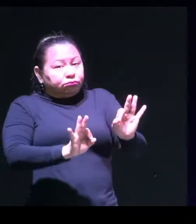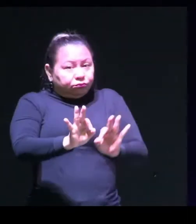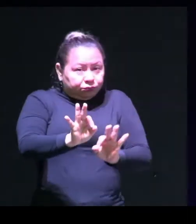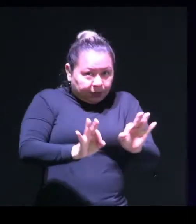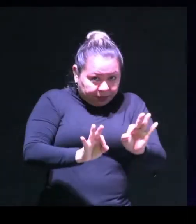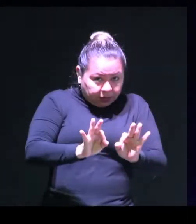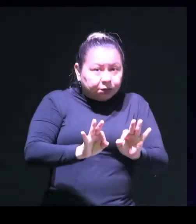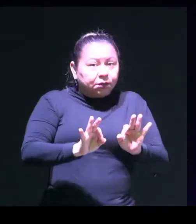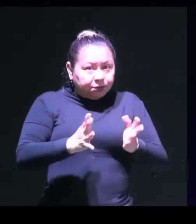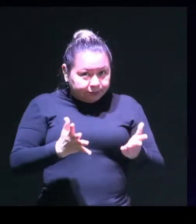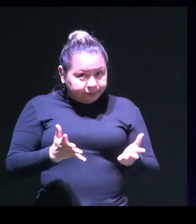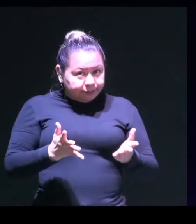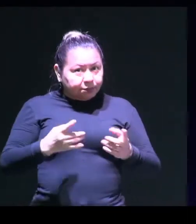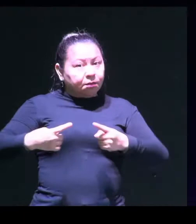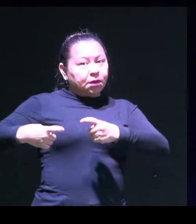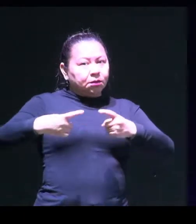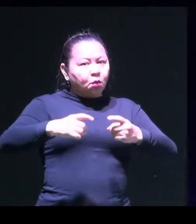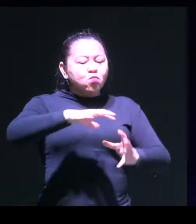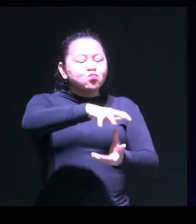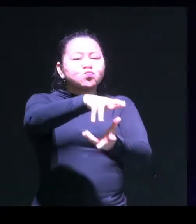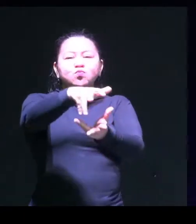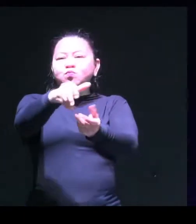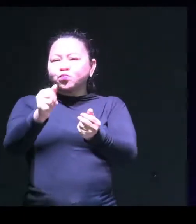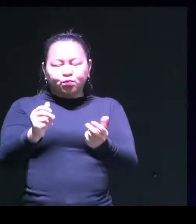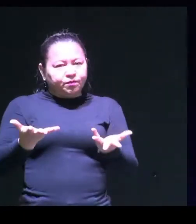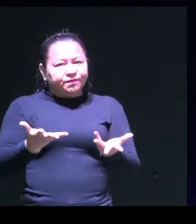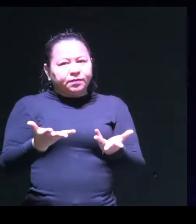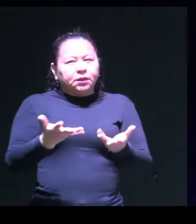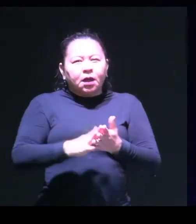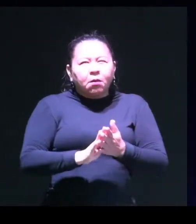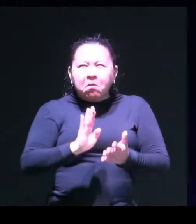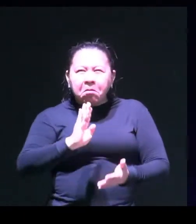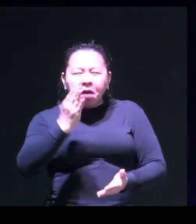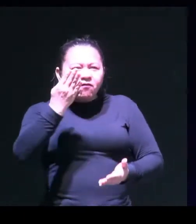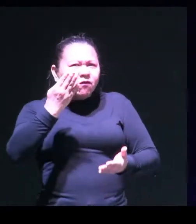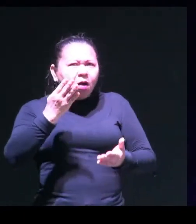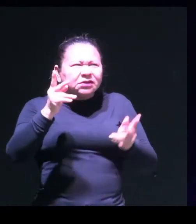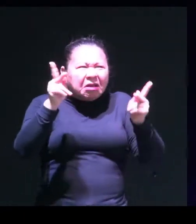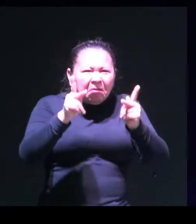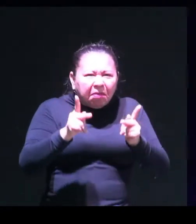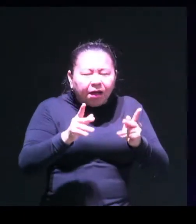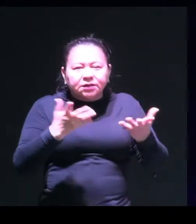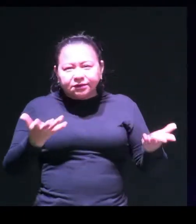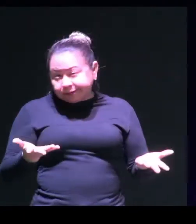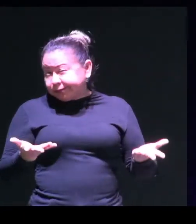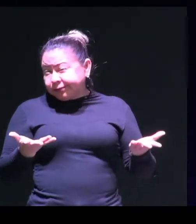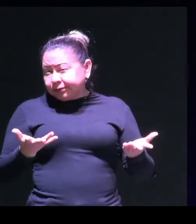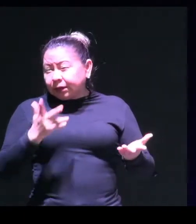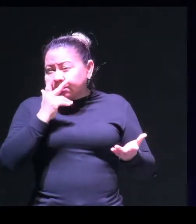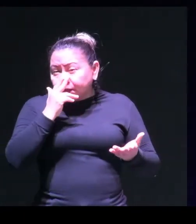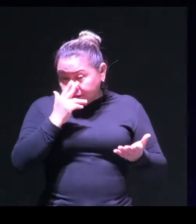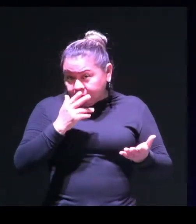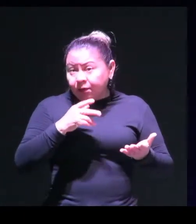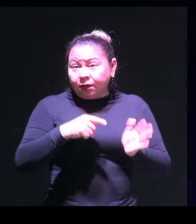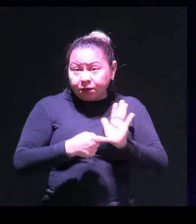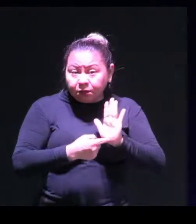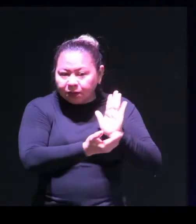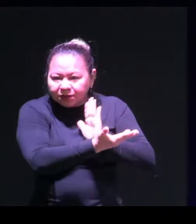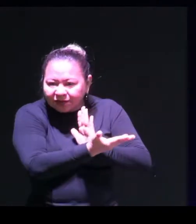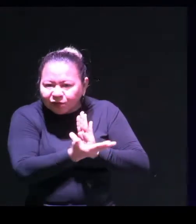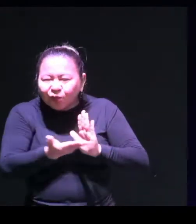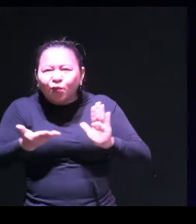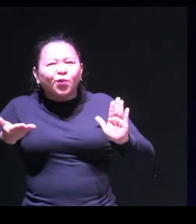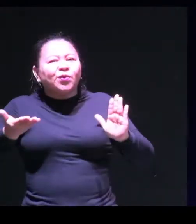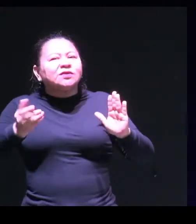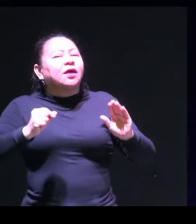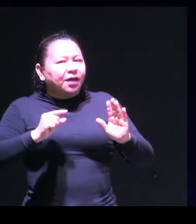ela. Então, o mundo vive assim, eles buscam uma falsa paz. A verdadeira paz só vem de Jesus. Então, esses rumores de